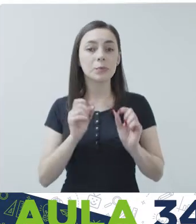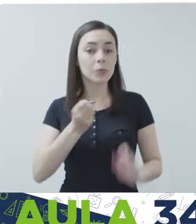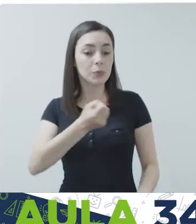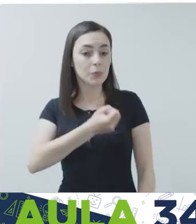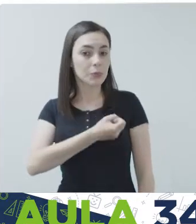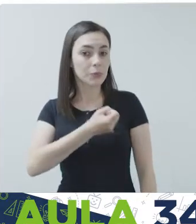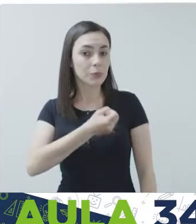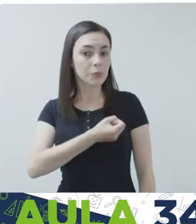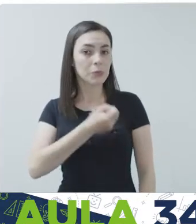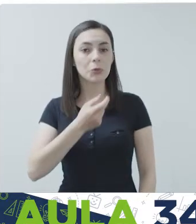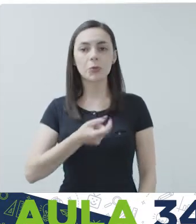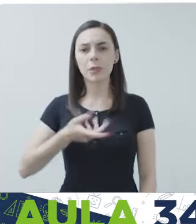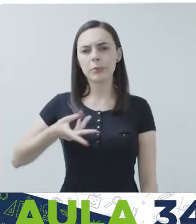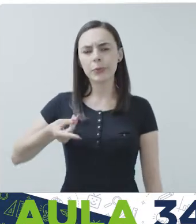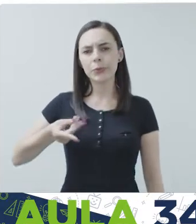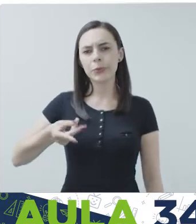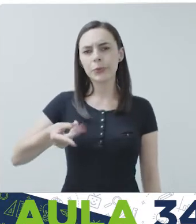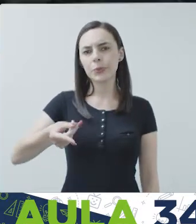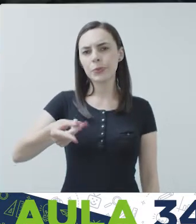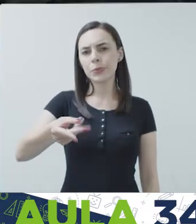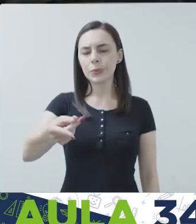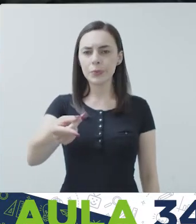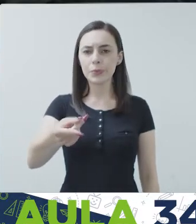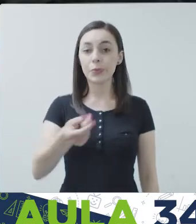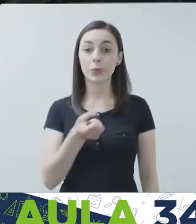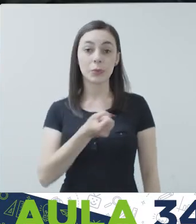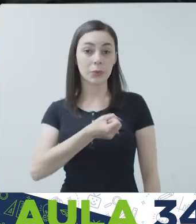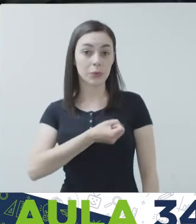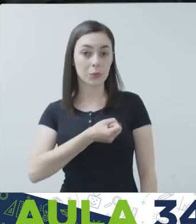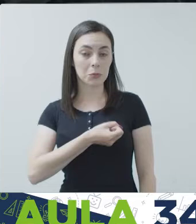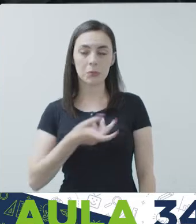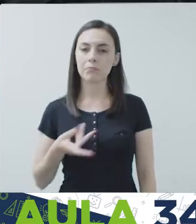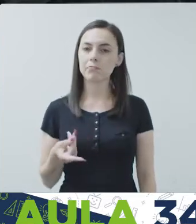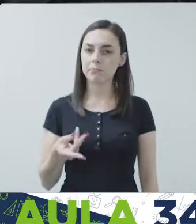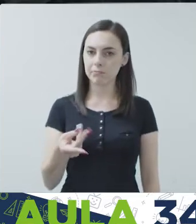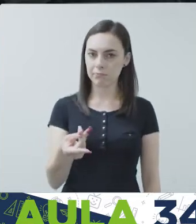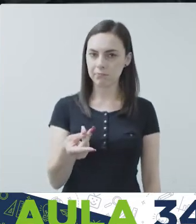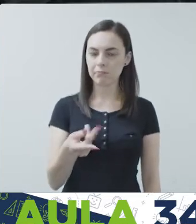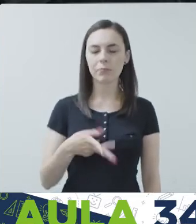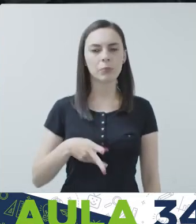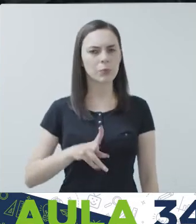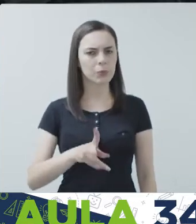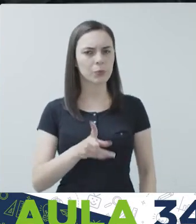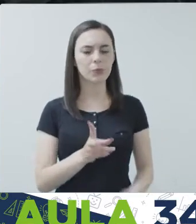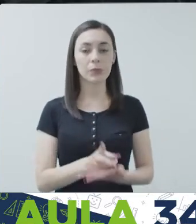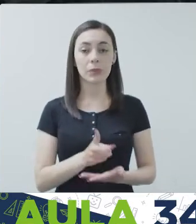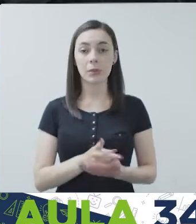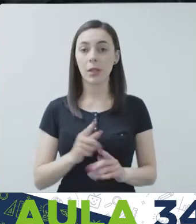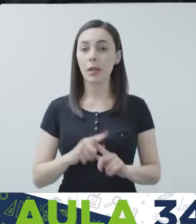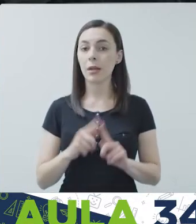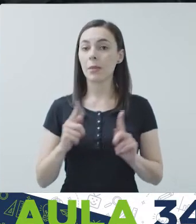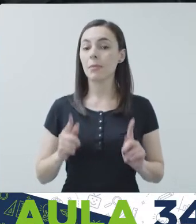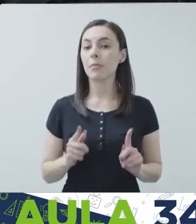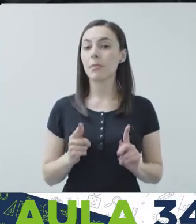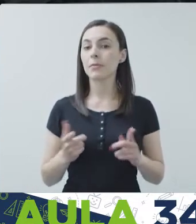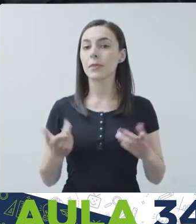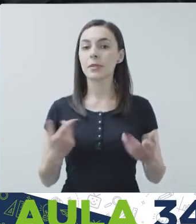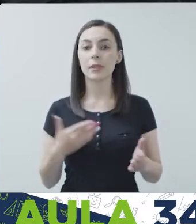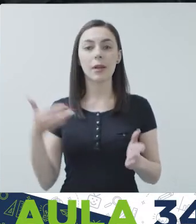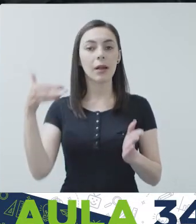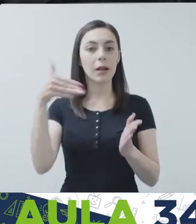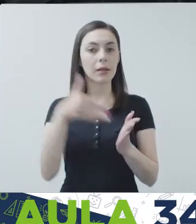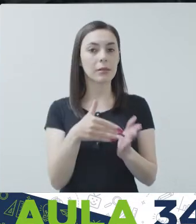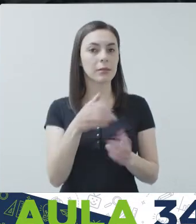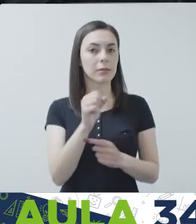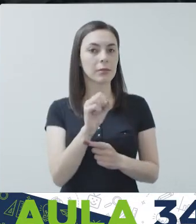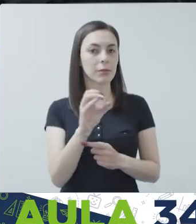eles são infinitos. Os números são infinitos. Mas nós fizemos até o número 80 aqui no